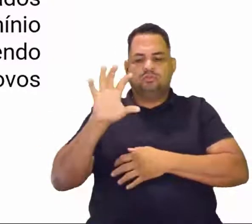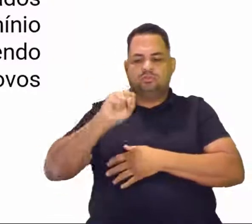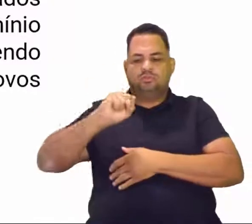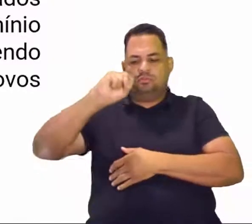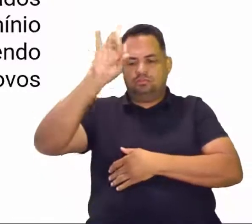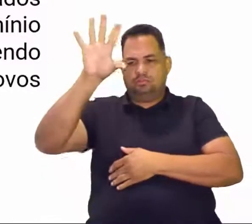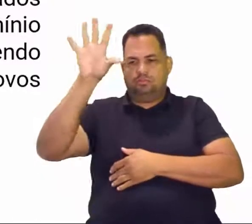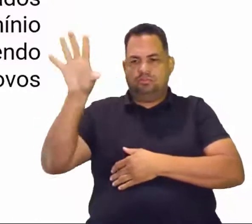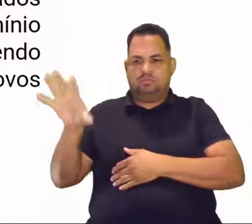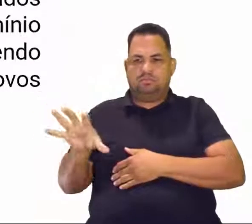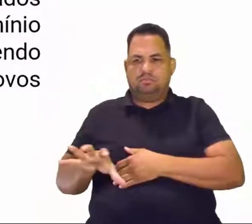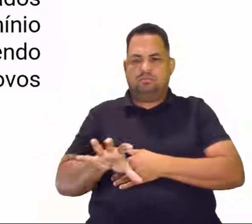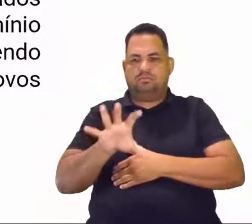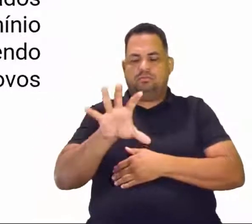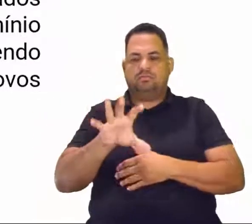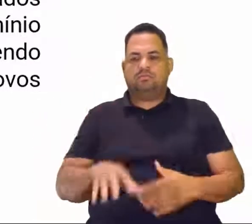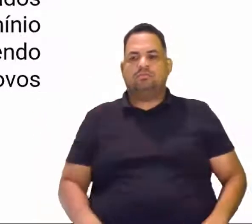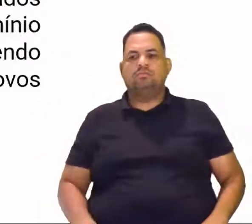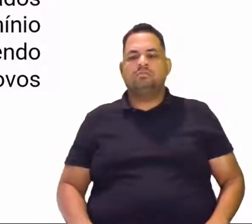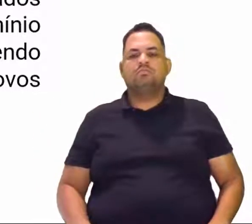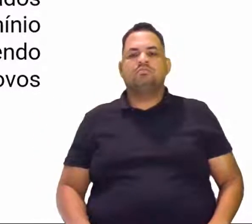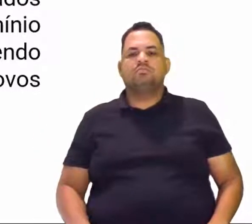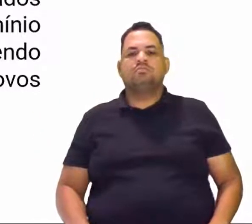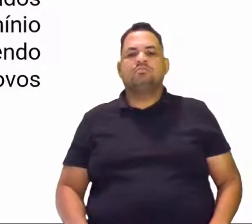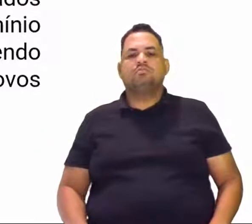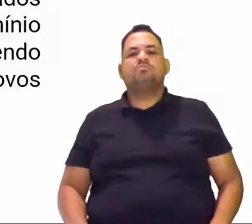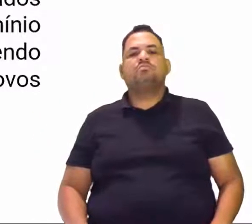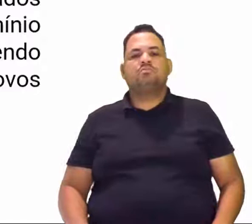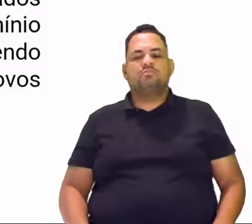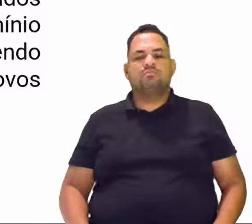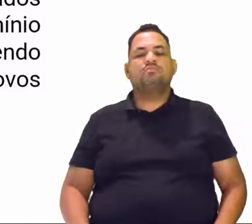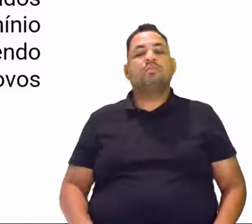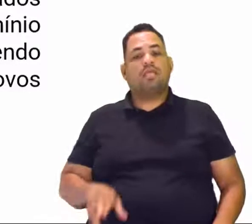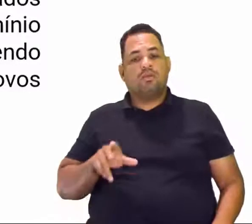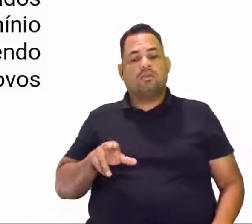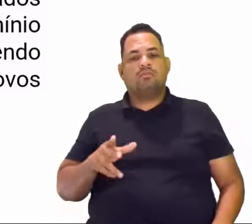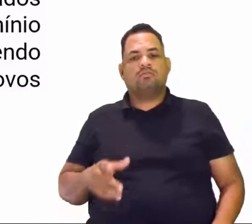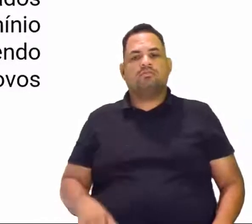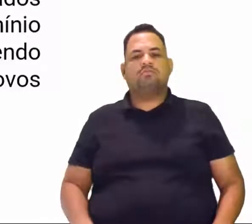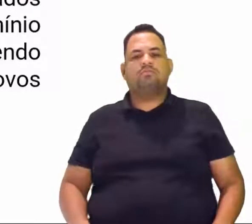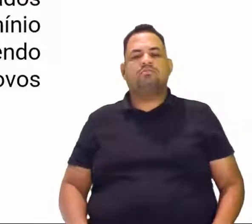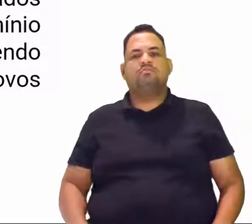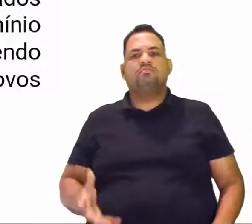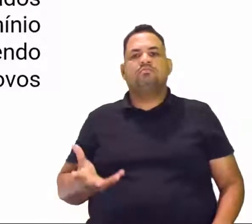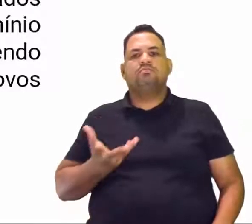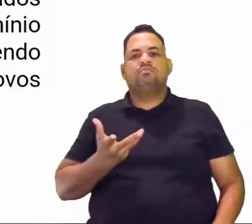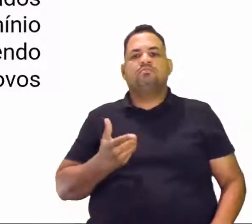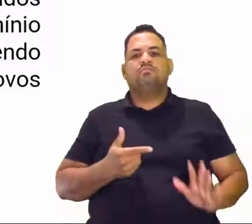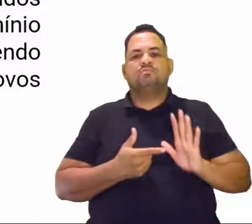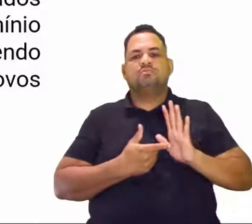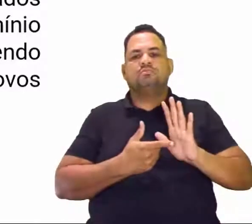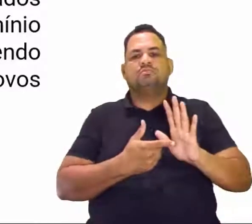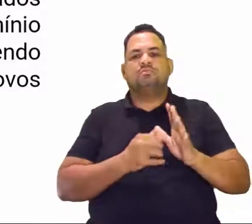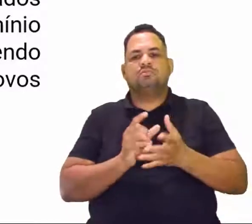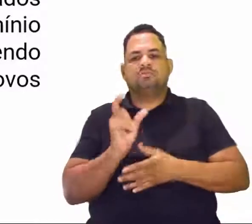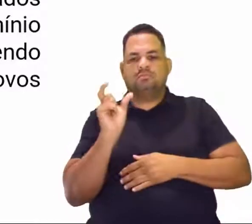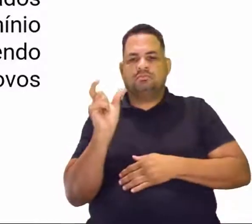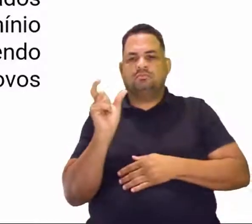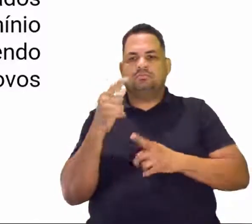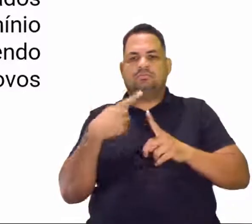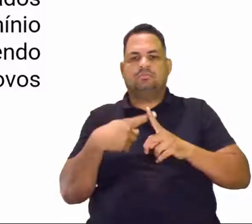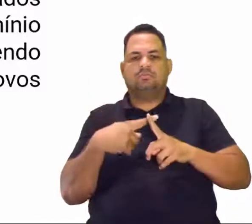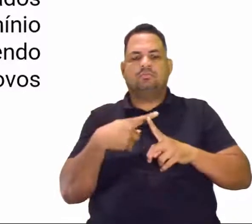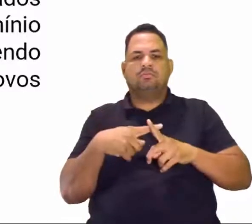o colonialismo gente é o processo de colonização é mesma coisa é porque eu quero trazer essas palavras para